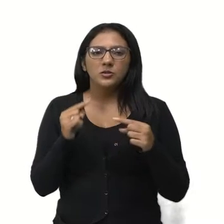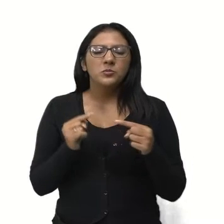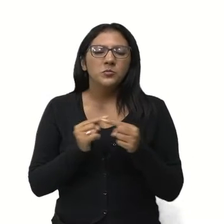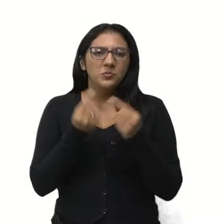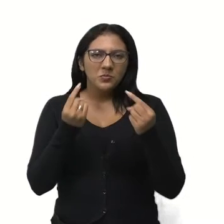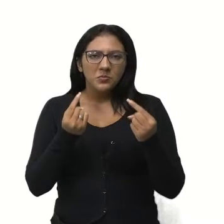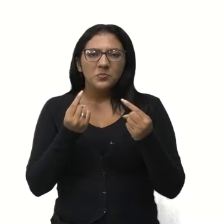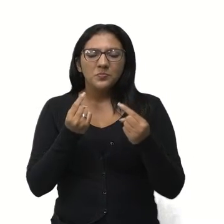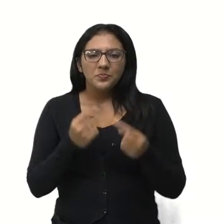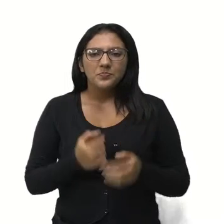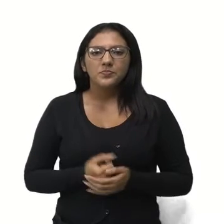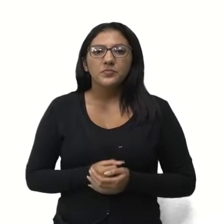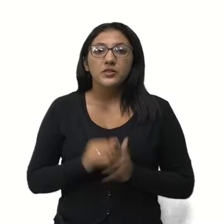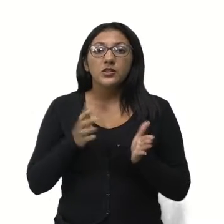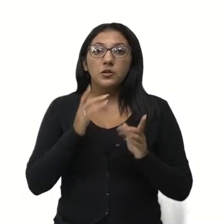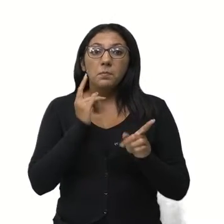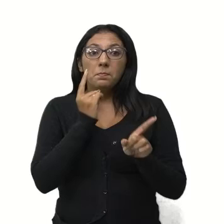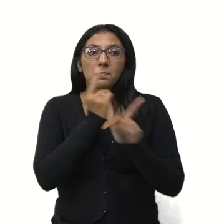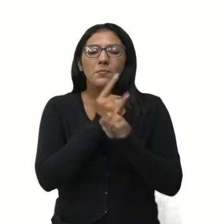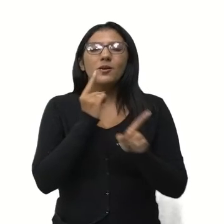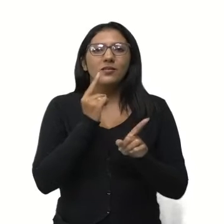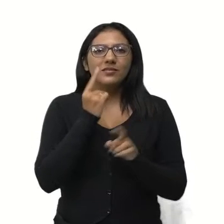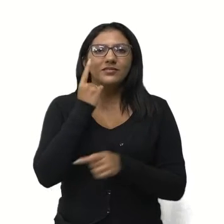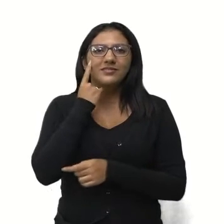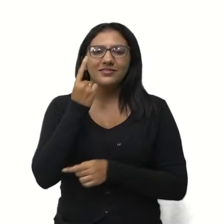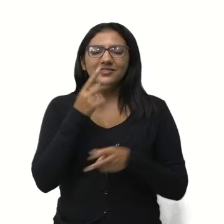forma. Então, a gente já consegue aqui